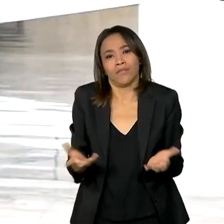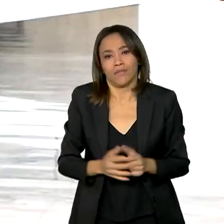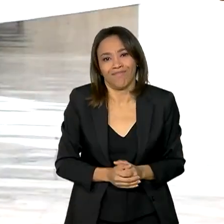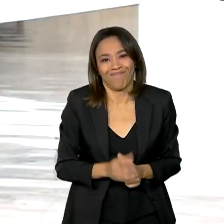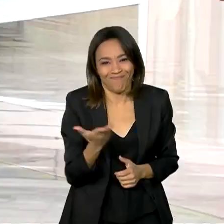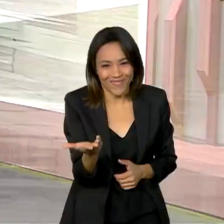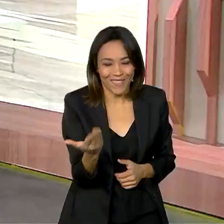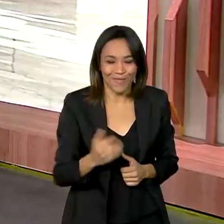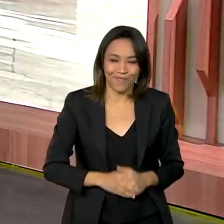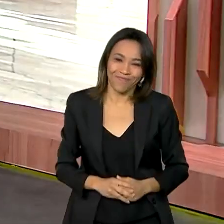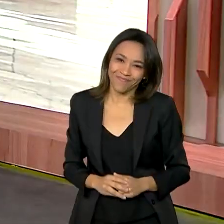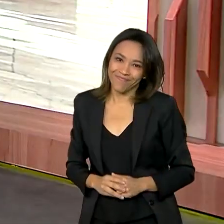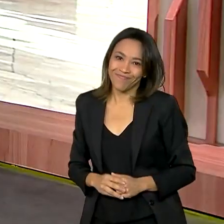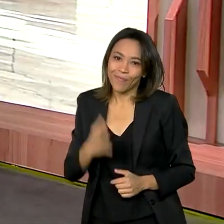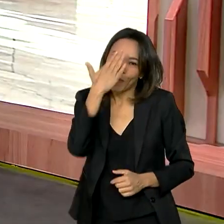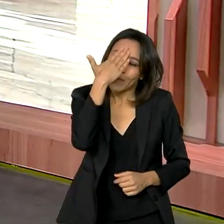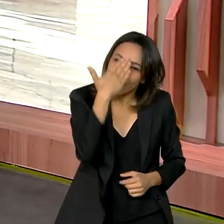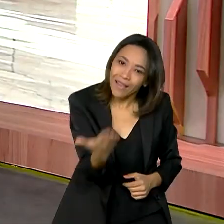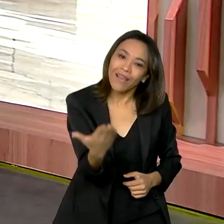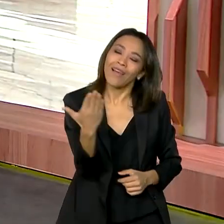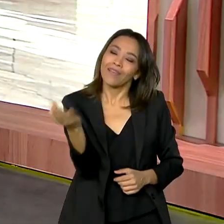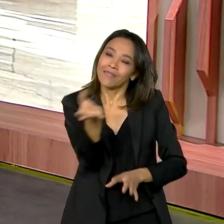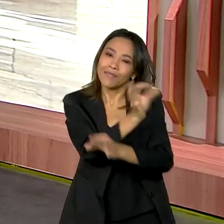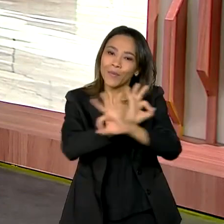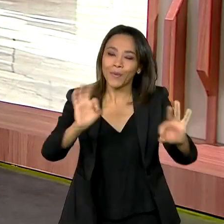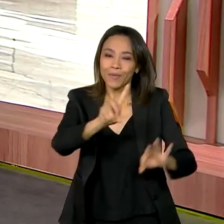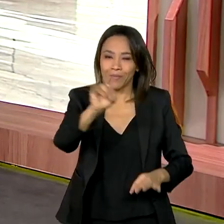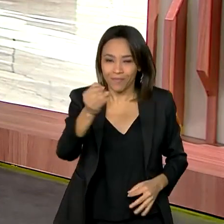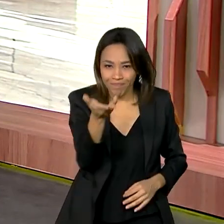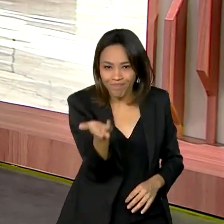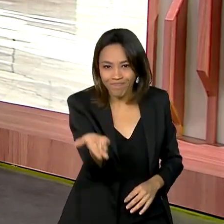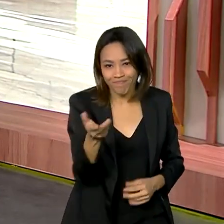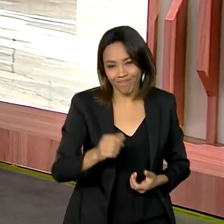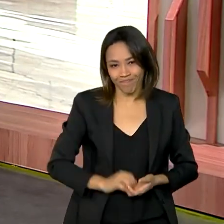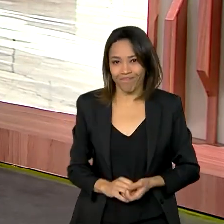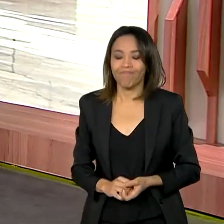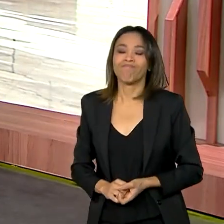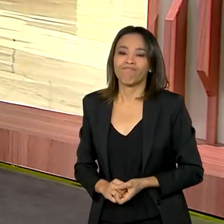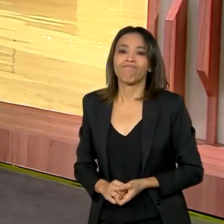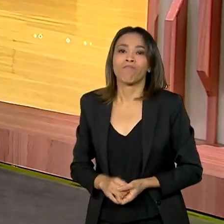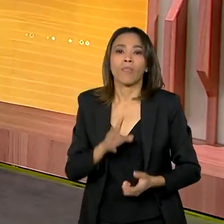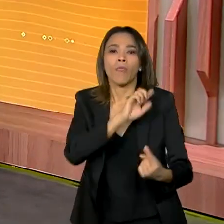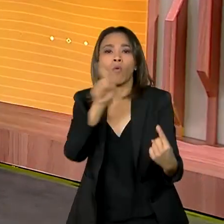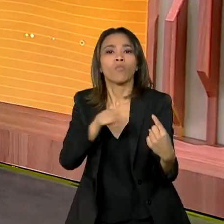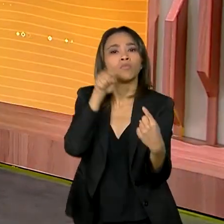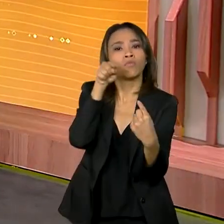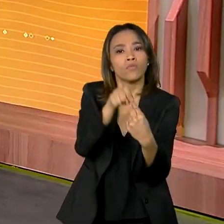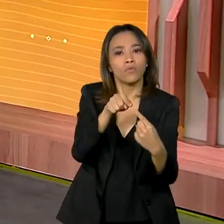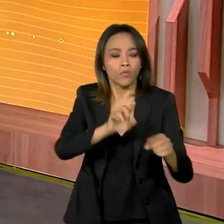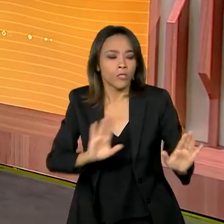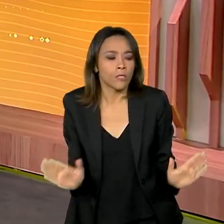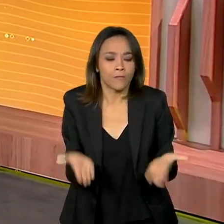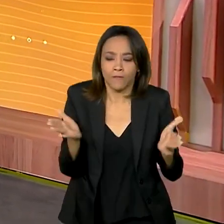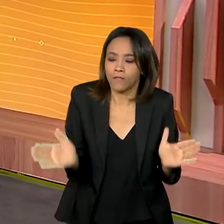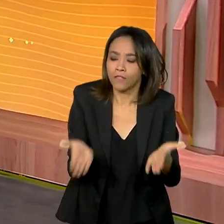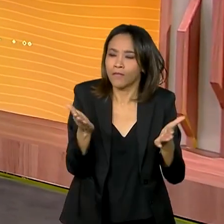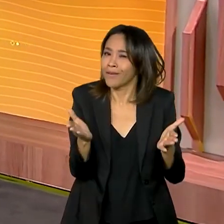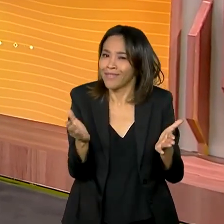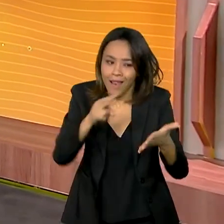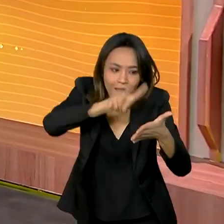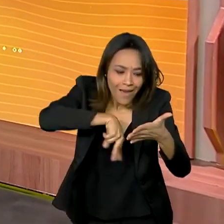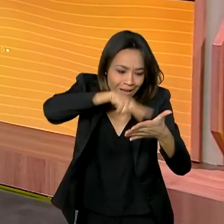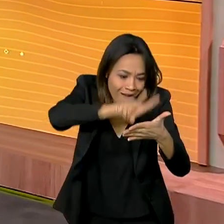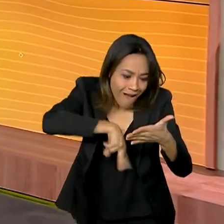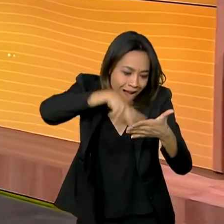Volto com você. Tá ótimo, Jéssica. Muito obrigado. Um excelente dia para você. E com o objetivo de incentivar o hábito da leitura, o